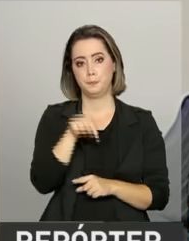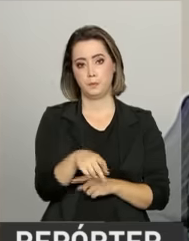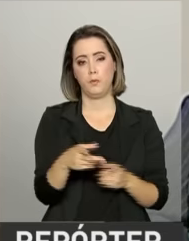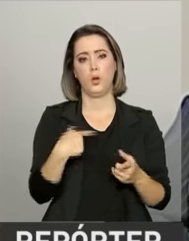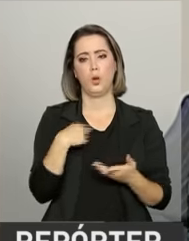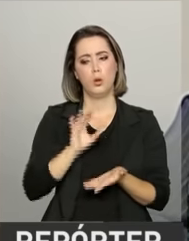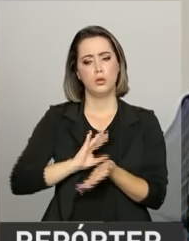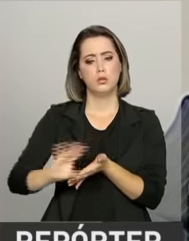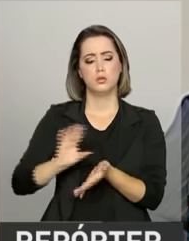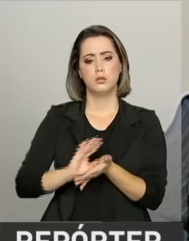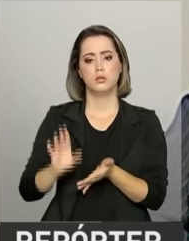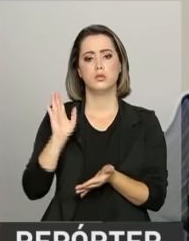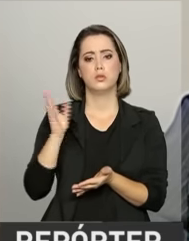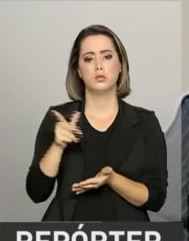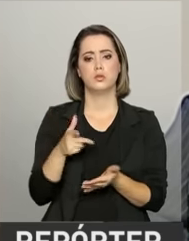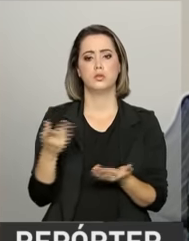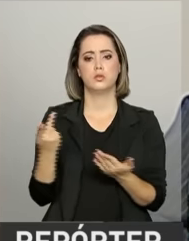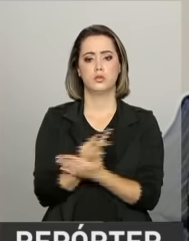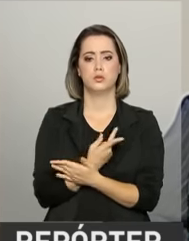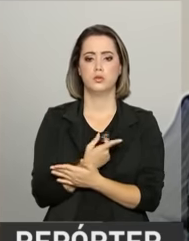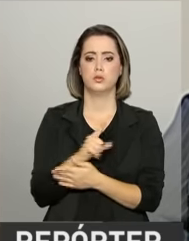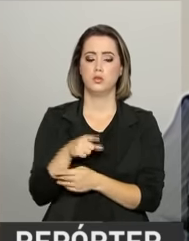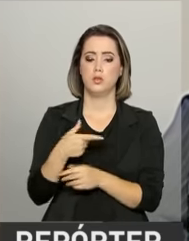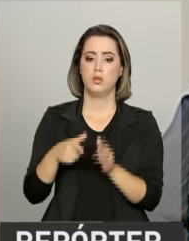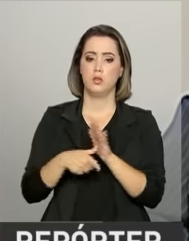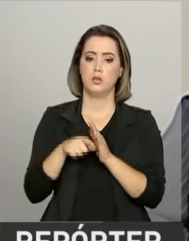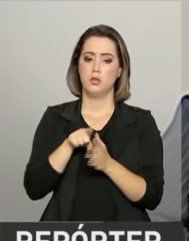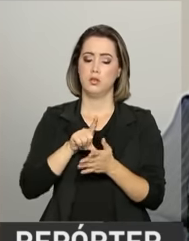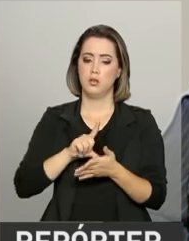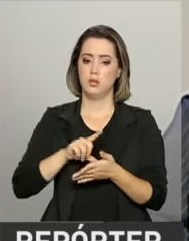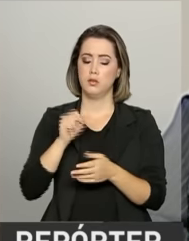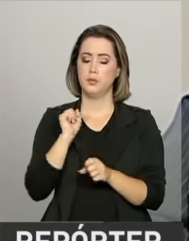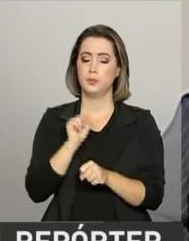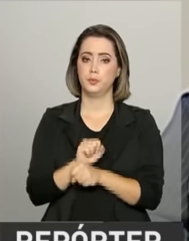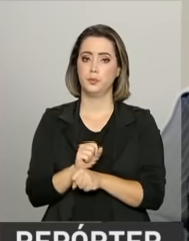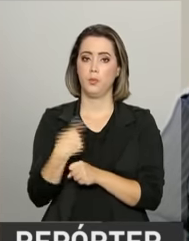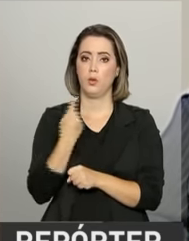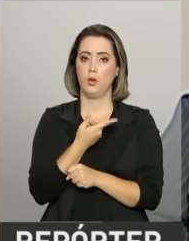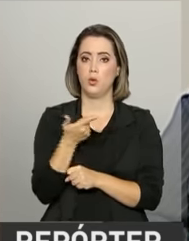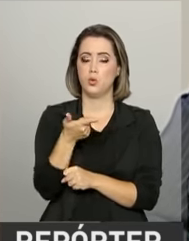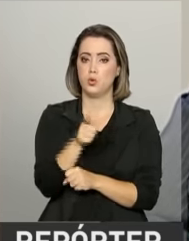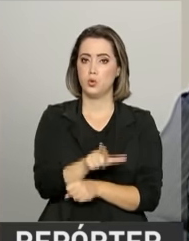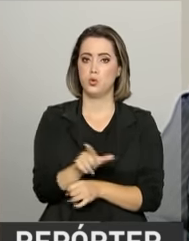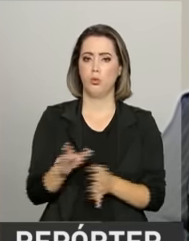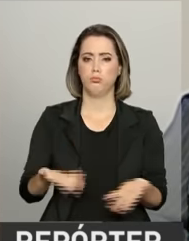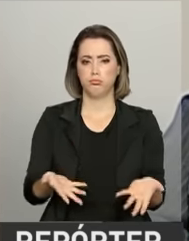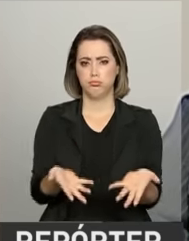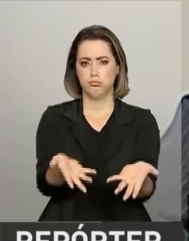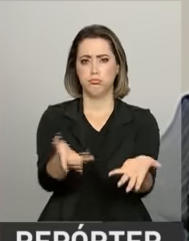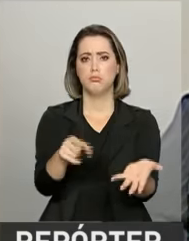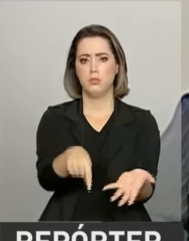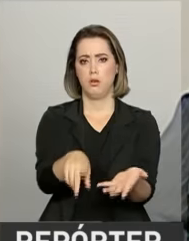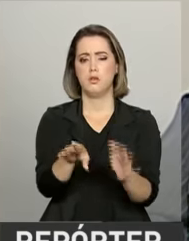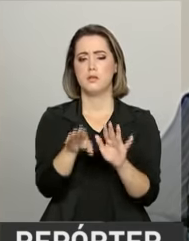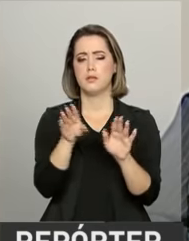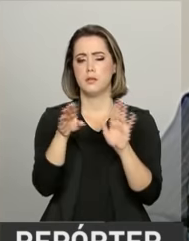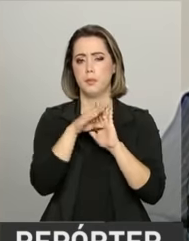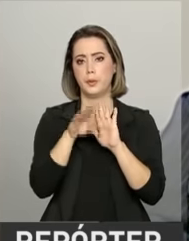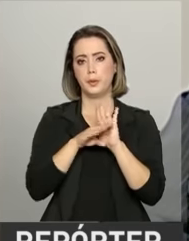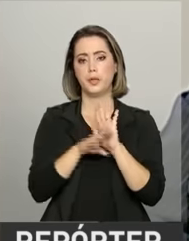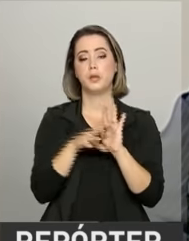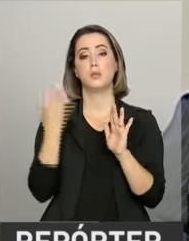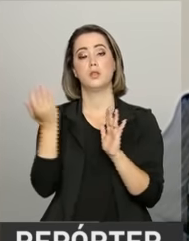programa que já existia e tava parado nós reativamos esse programa e pretendemos